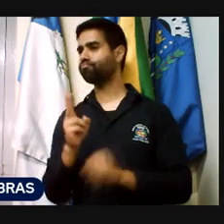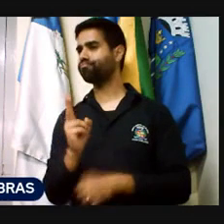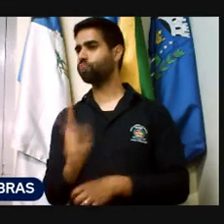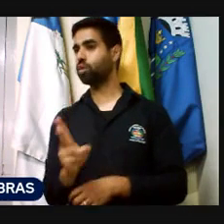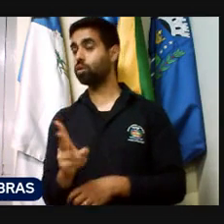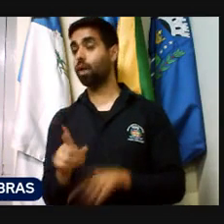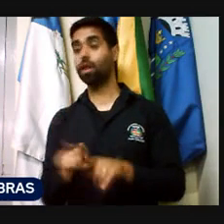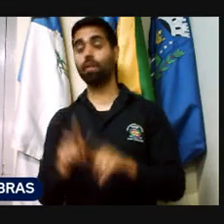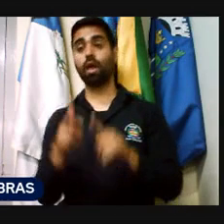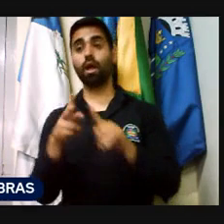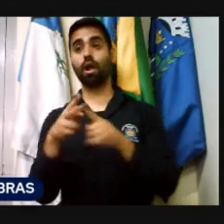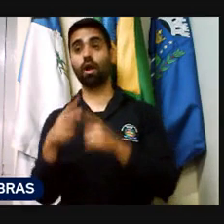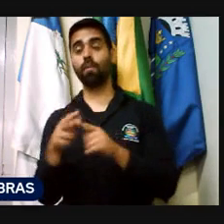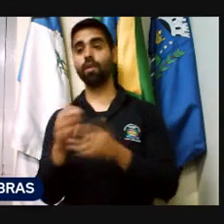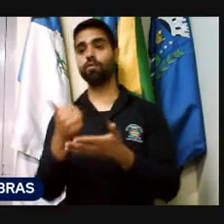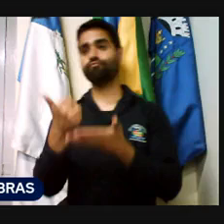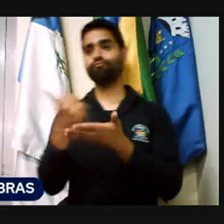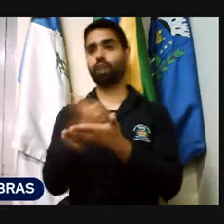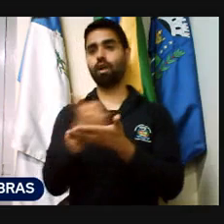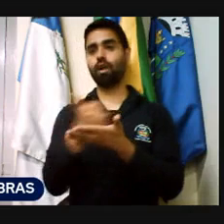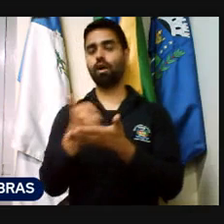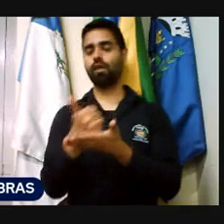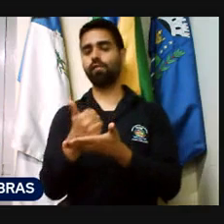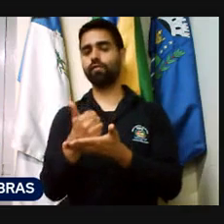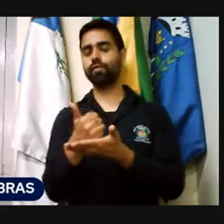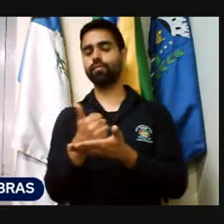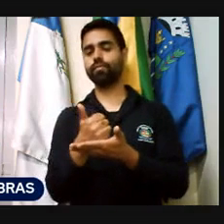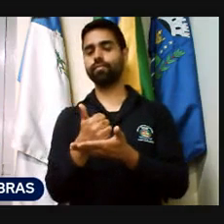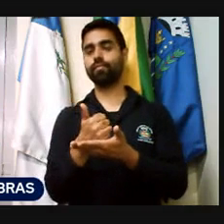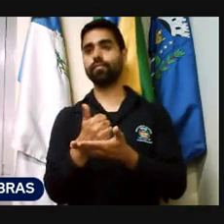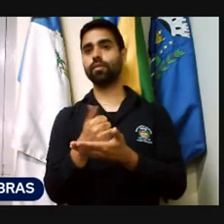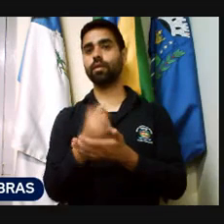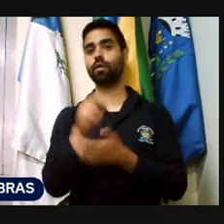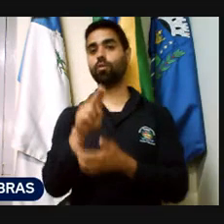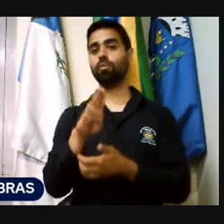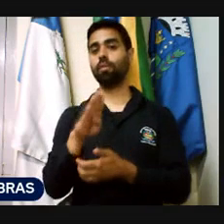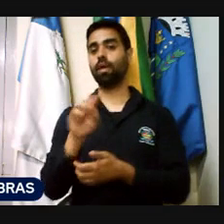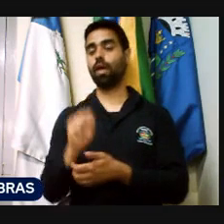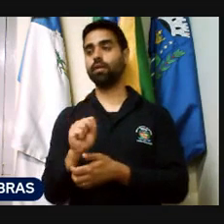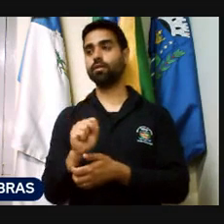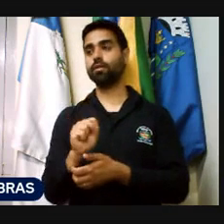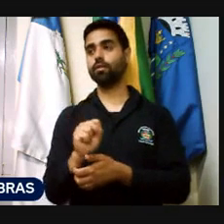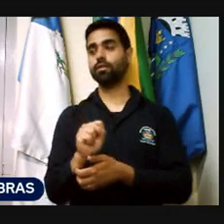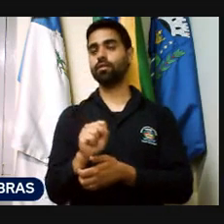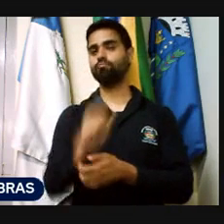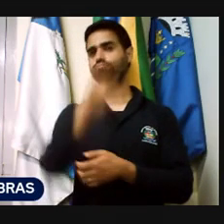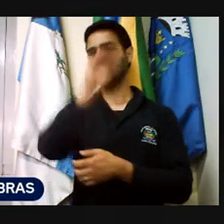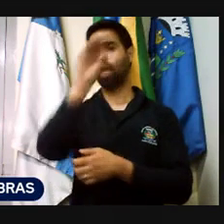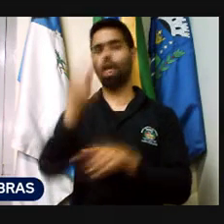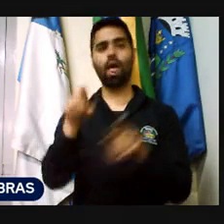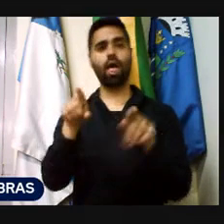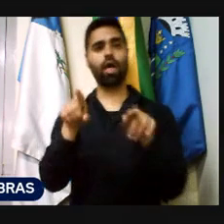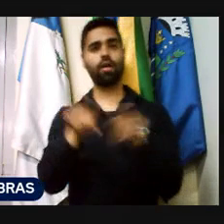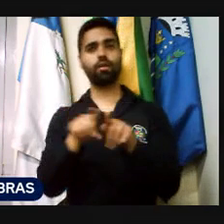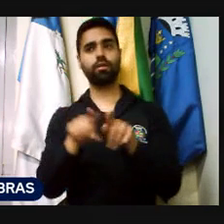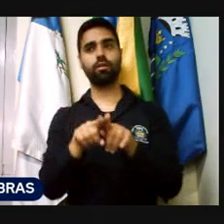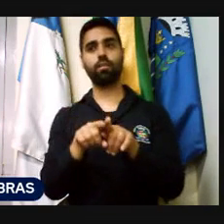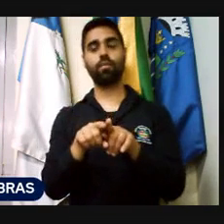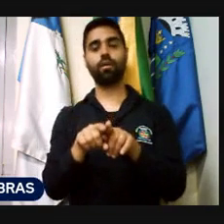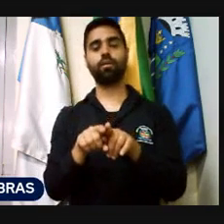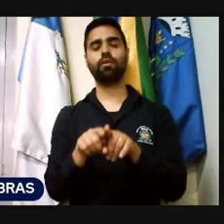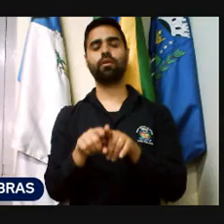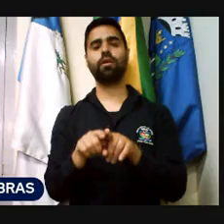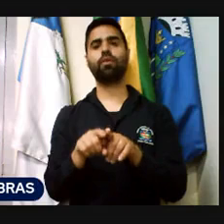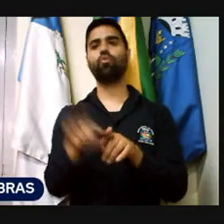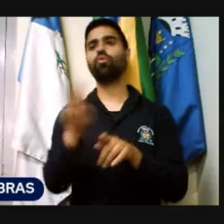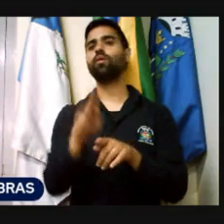a manutenção das farmácias municipais das UBS dos distritos, bem como da Unidade Básica de